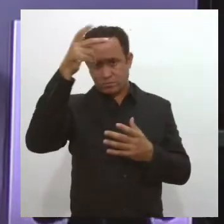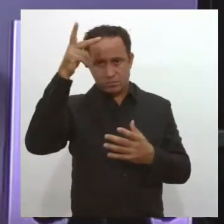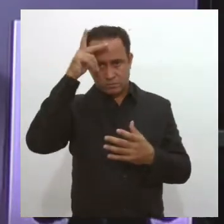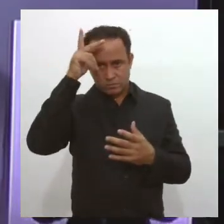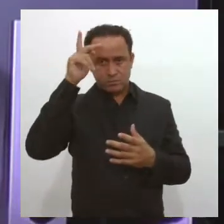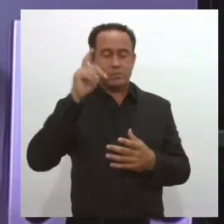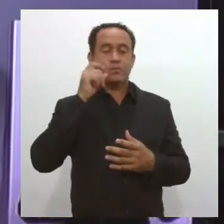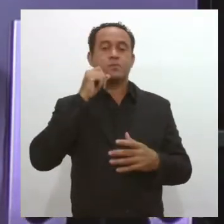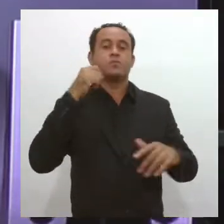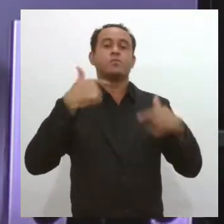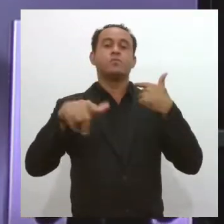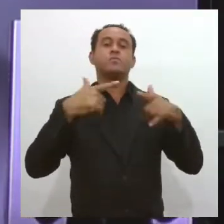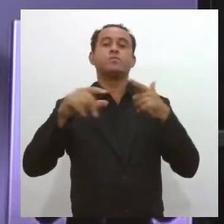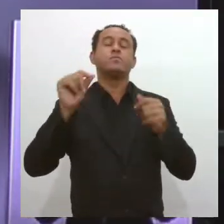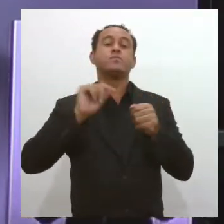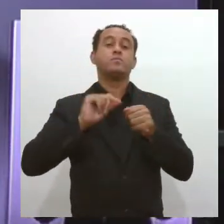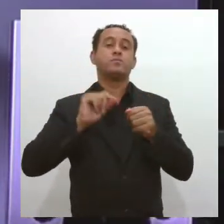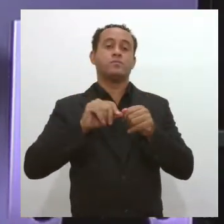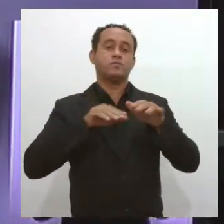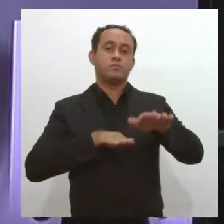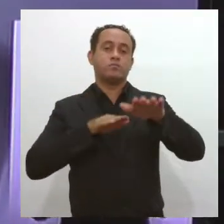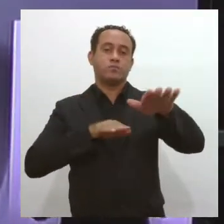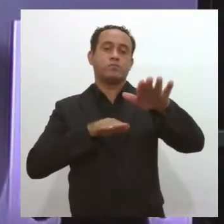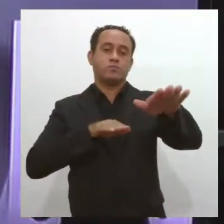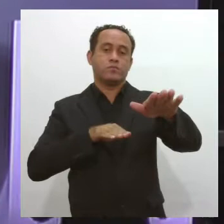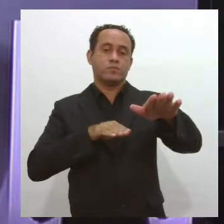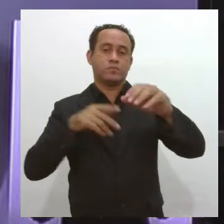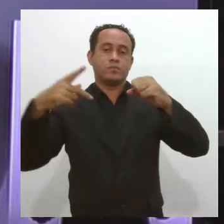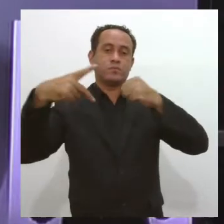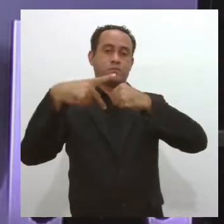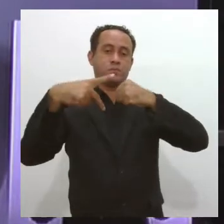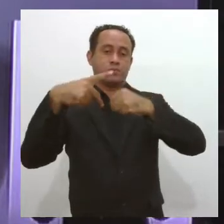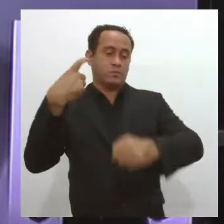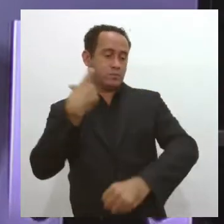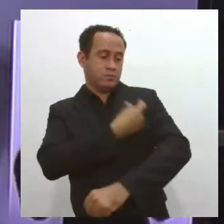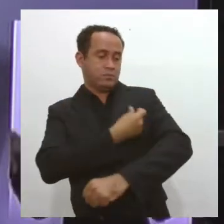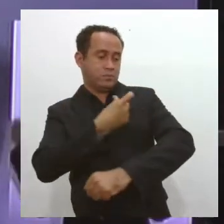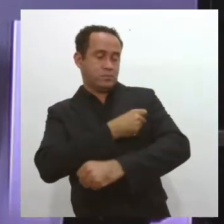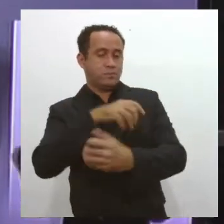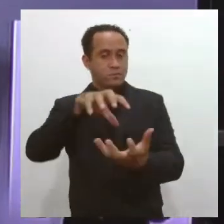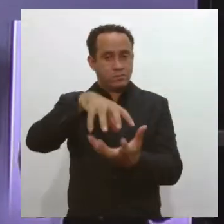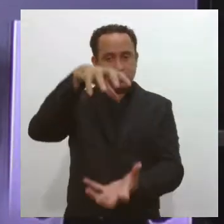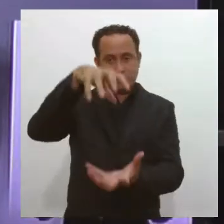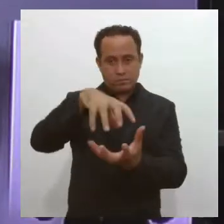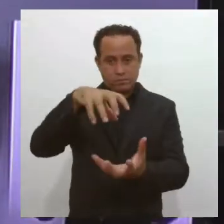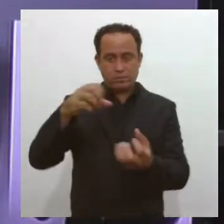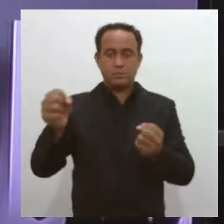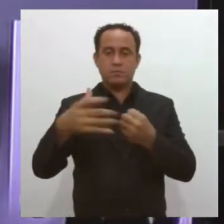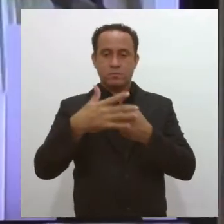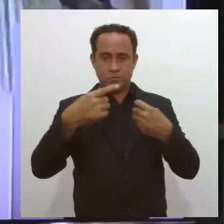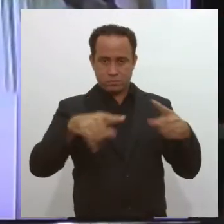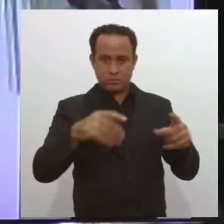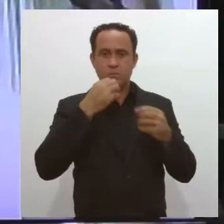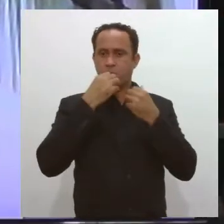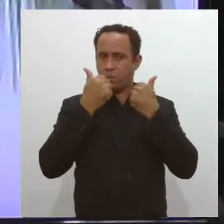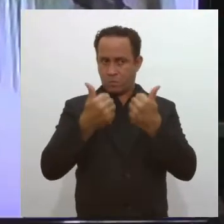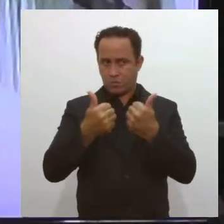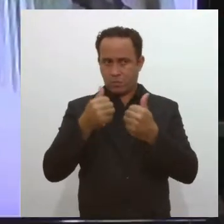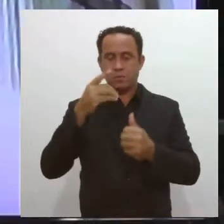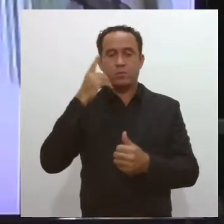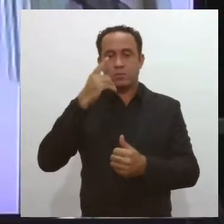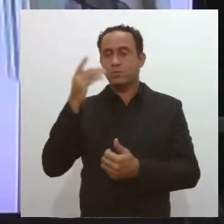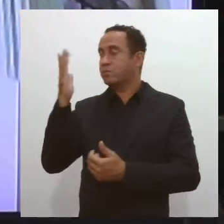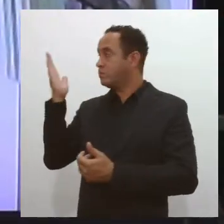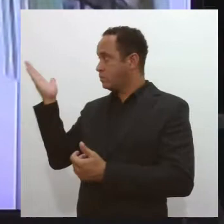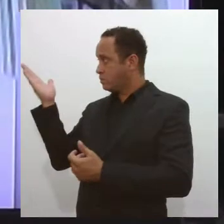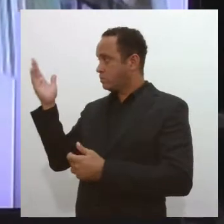pelo trabalho realizado no drive-thru instalado no Parque da Sementeira para a vacinação contra a Covid-19. O deputado Irã